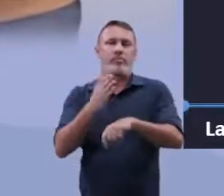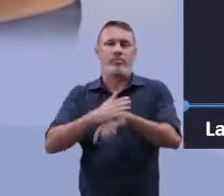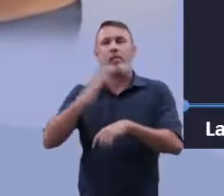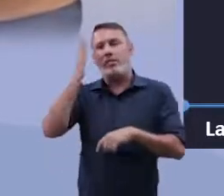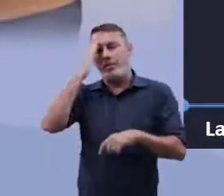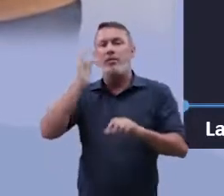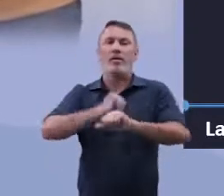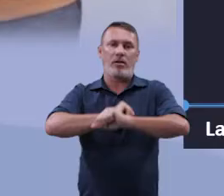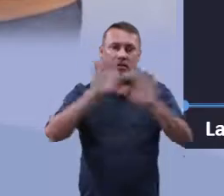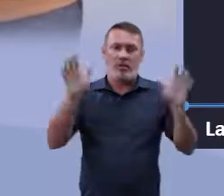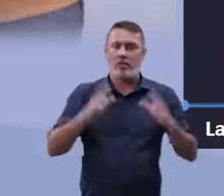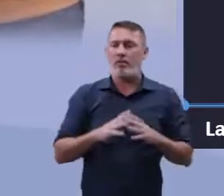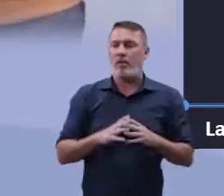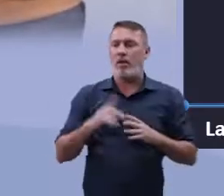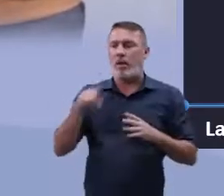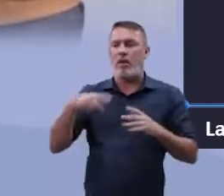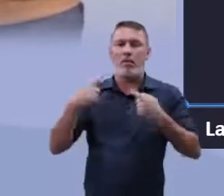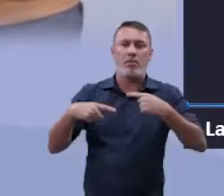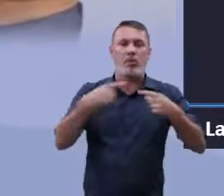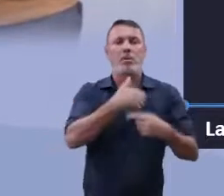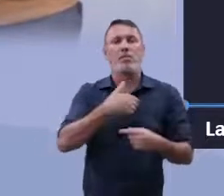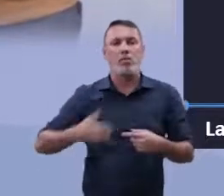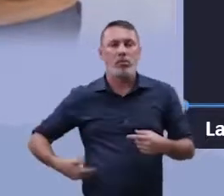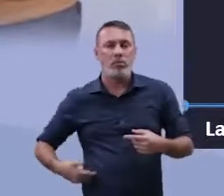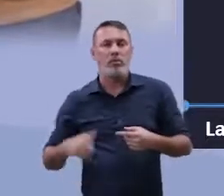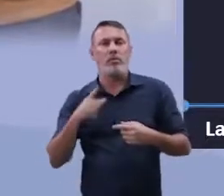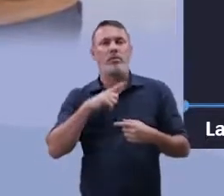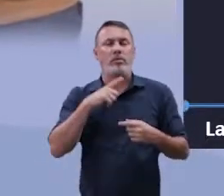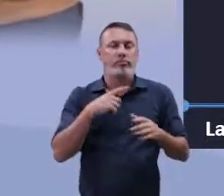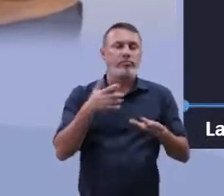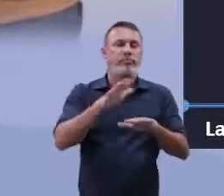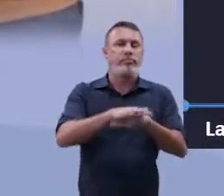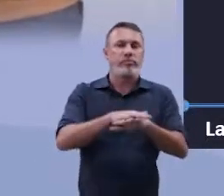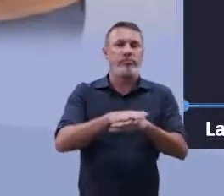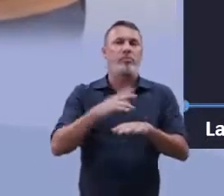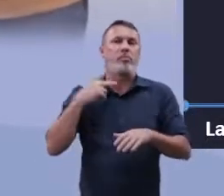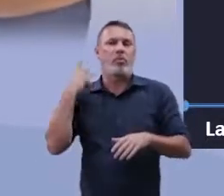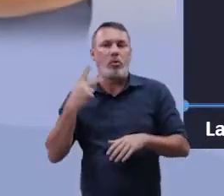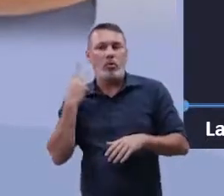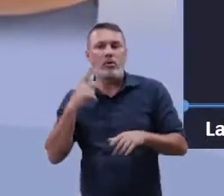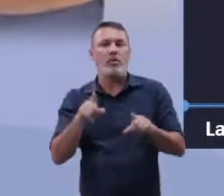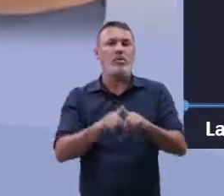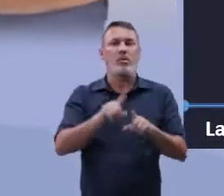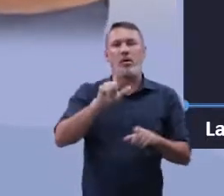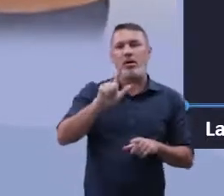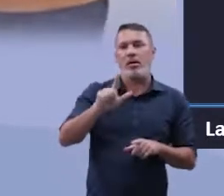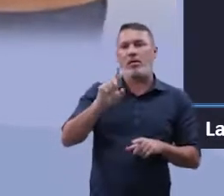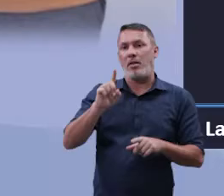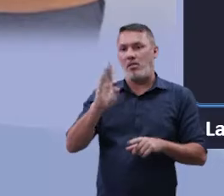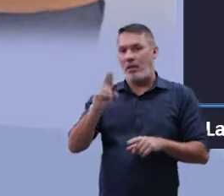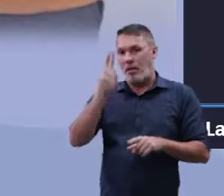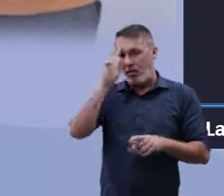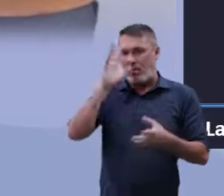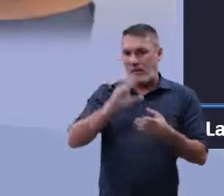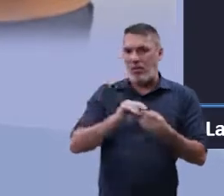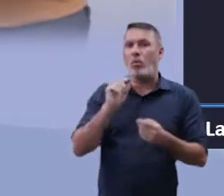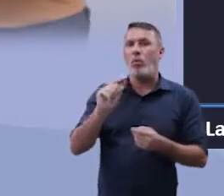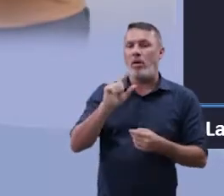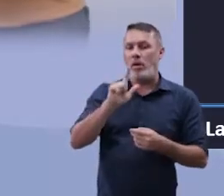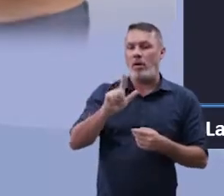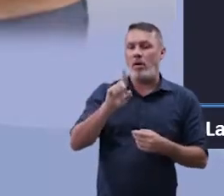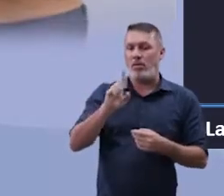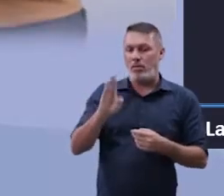precisamos entender. Então nós vamos falar um pouquinho sobre políticas públicas voltado para a inclusão digital. O que é LDB? Lembra o que é